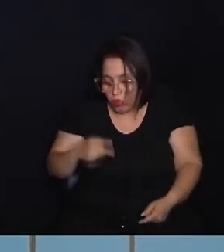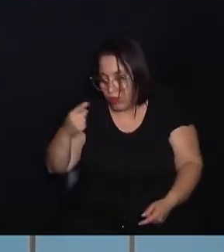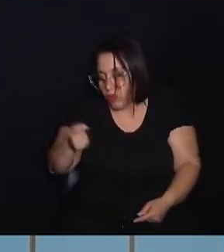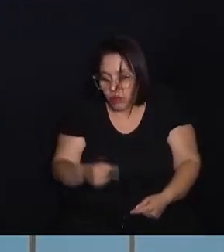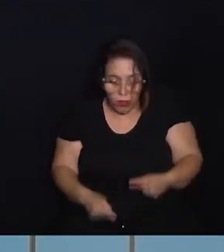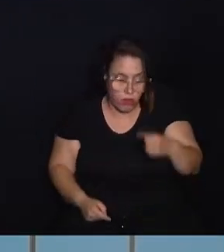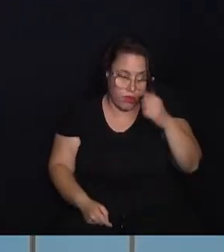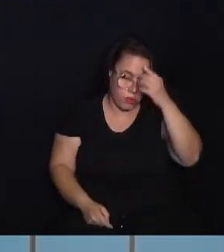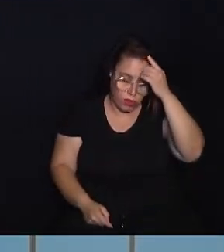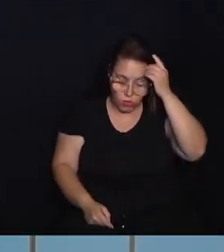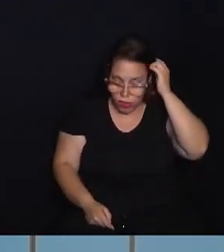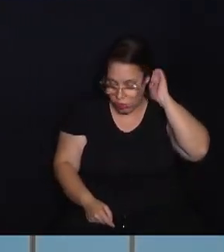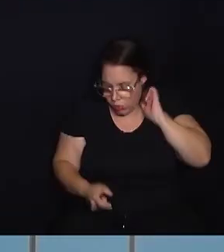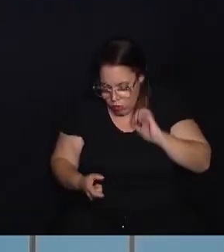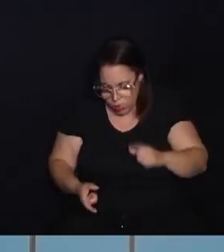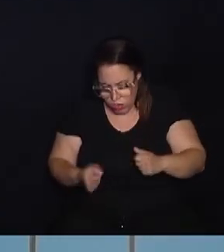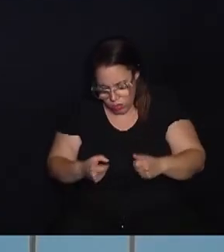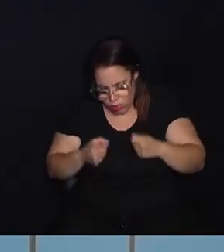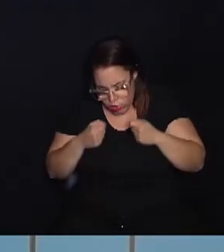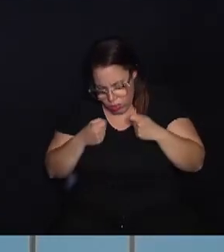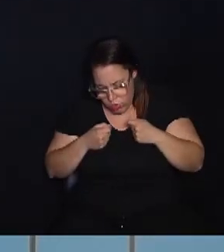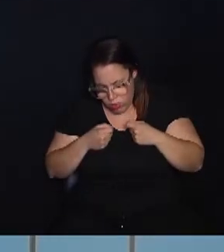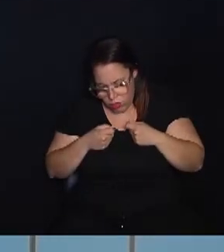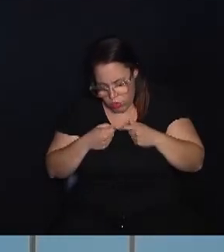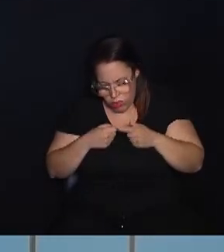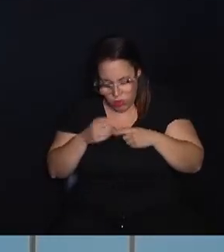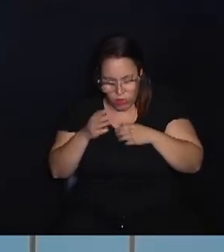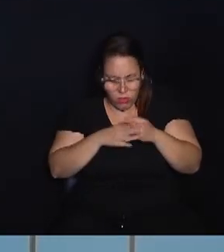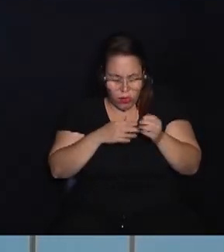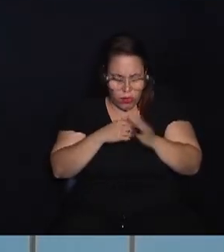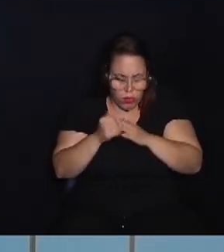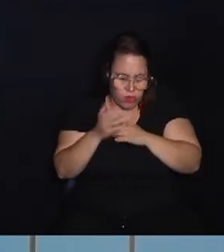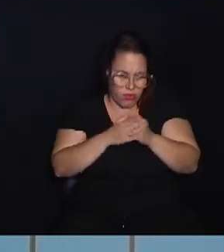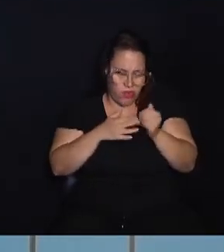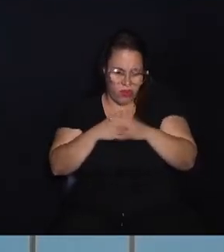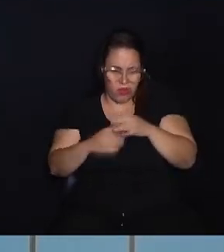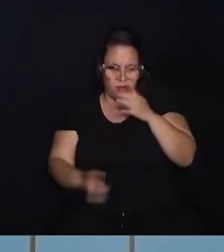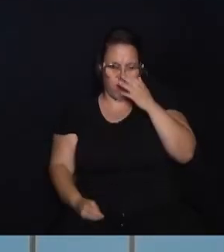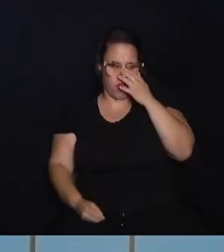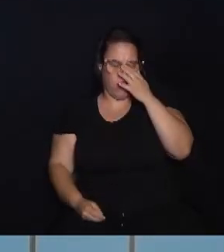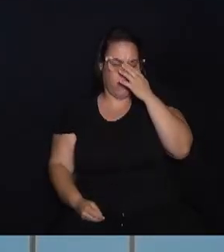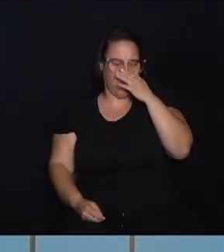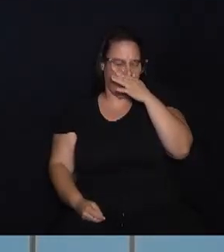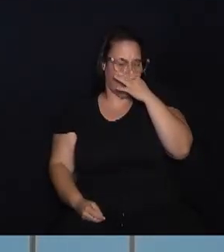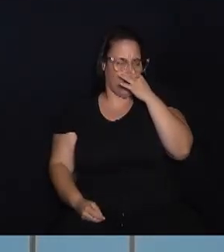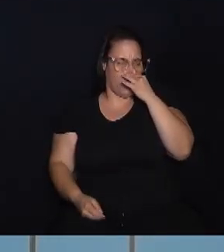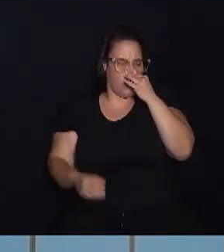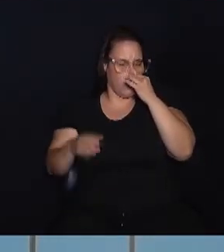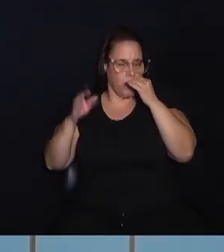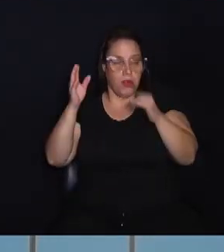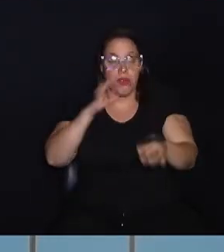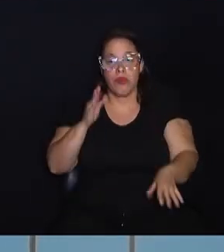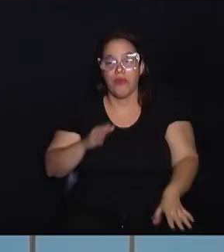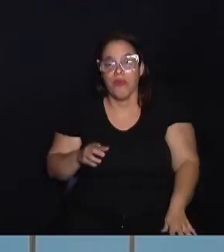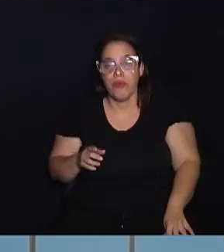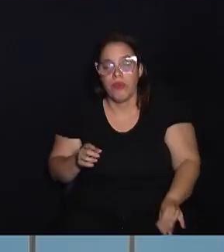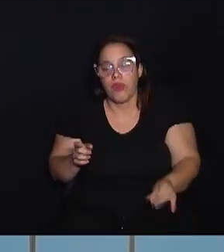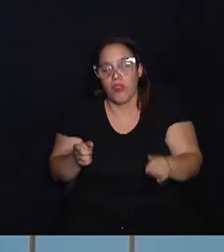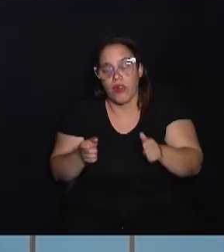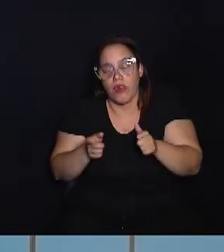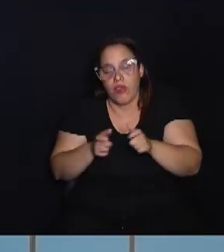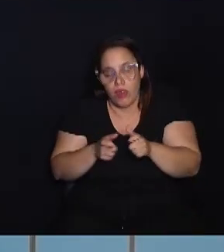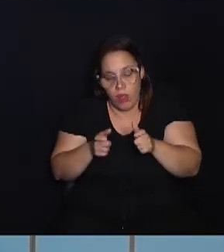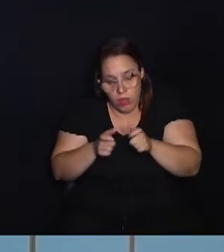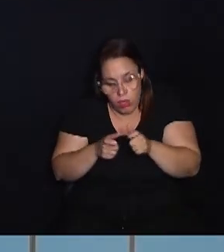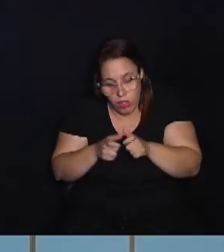dá câncer e der isso, e começa a fazer uma série de coisas, né? O Brasil conseguiu reduzir, mas ainda